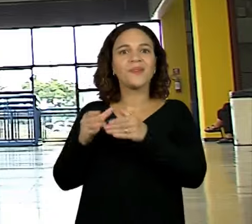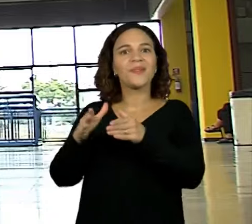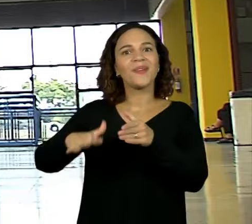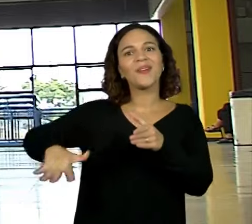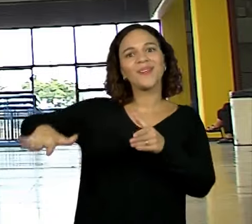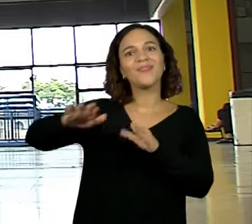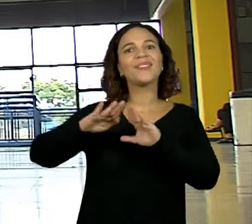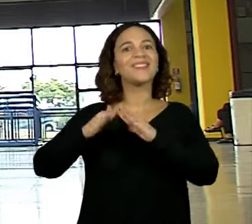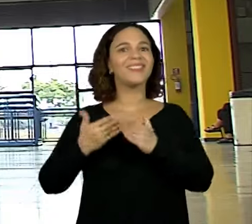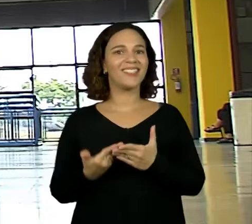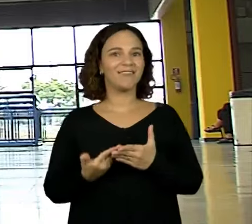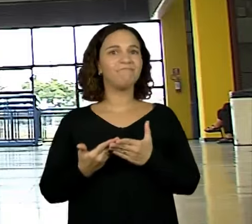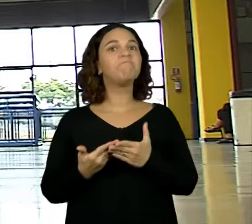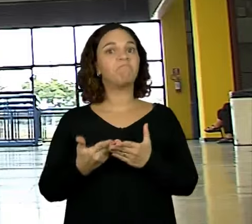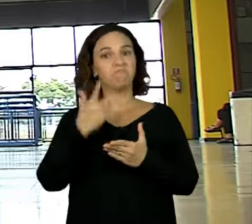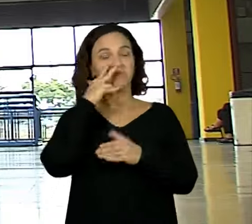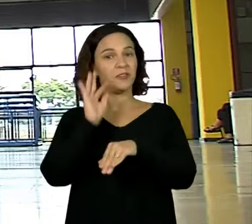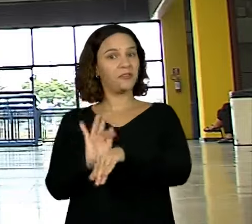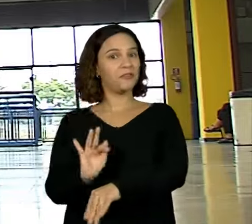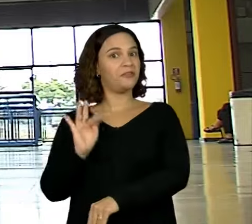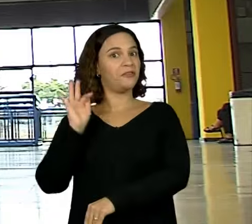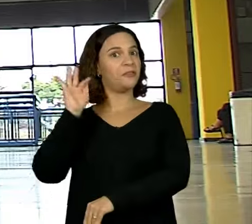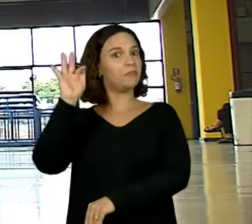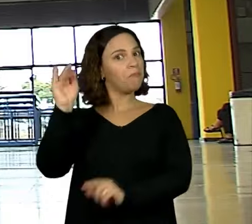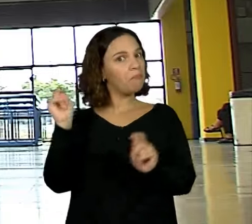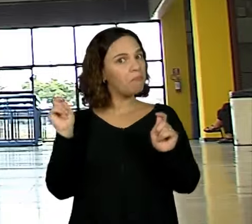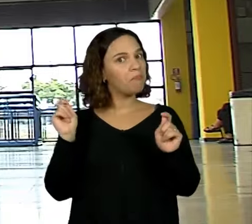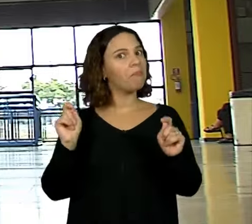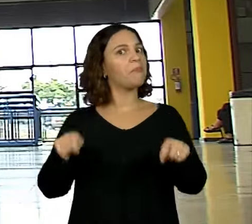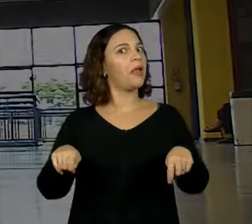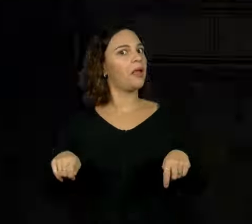escolar, prometendo um futuro promissor.